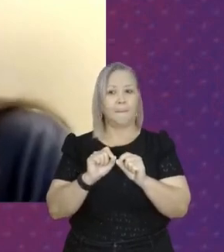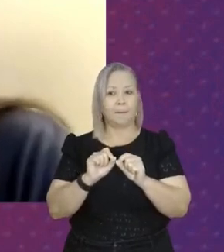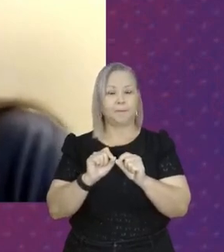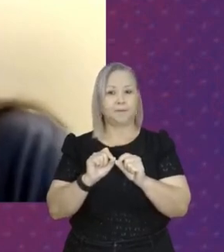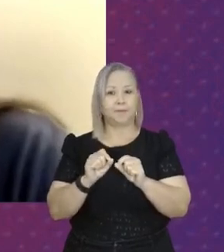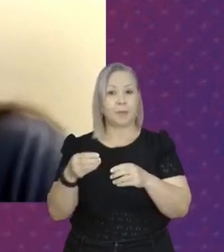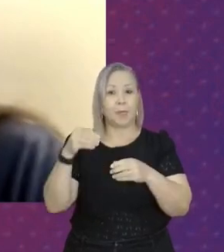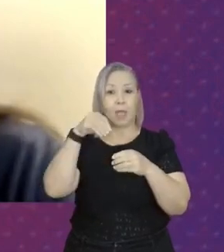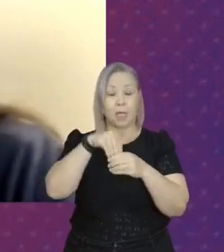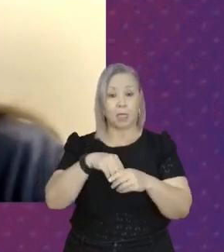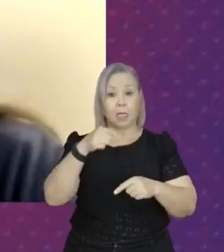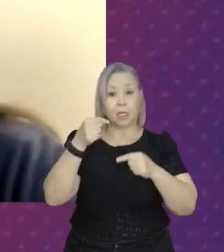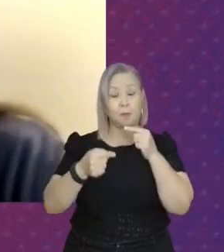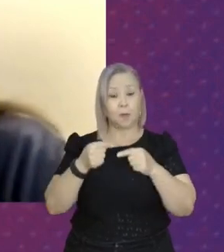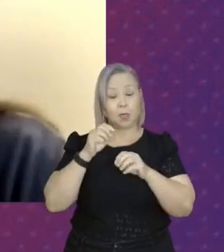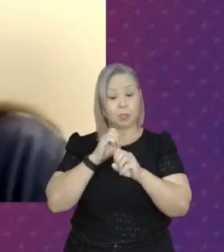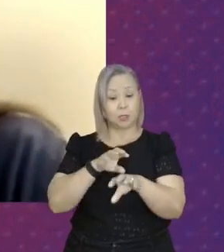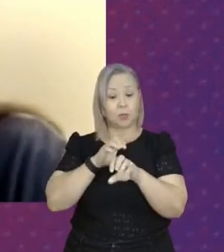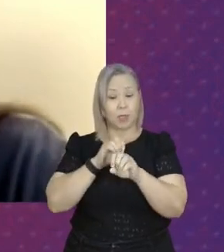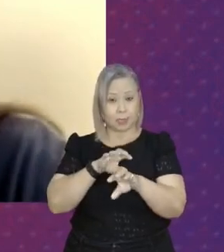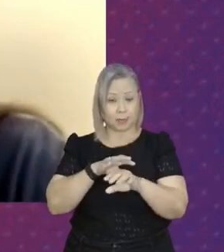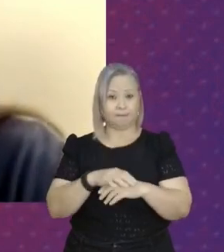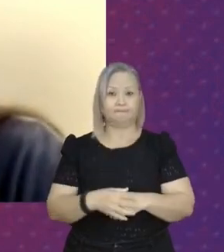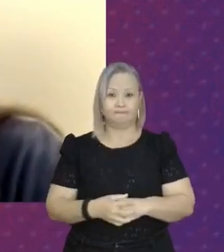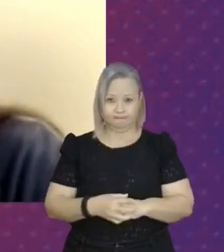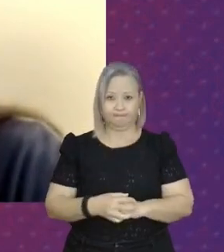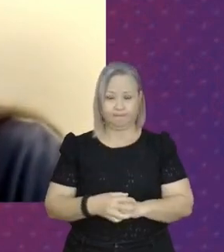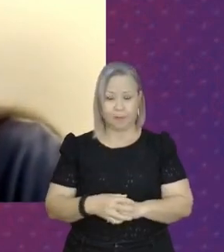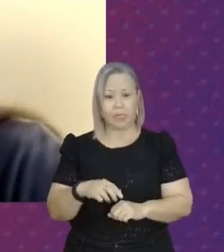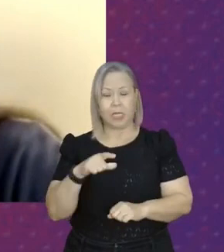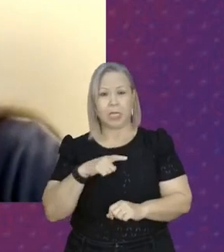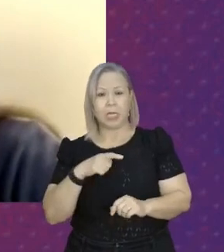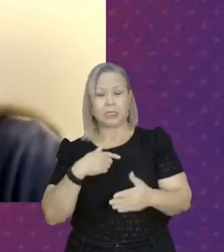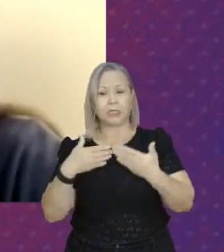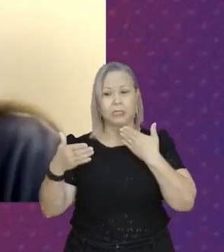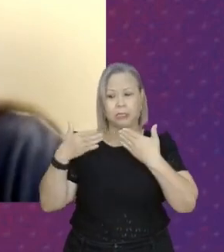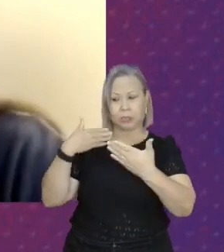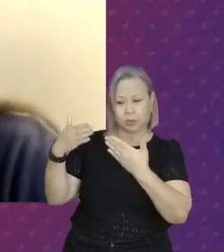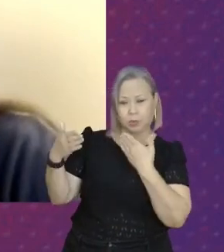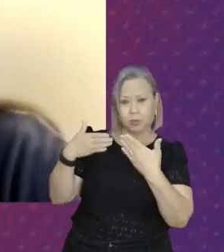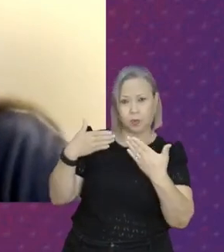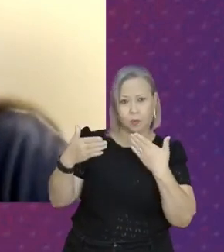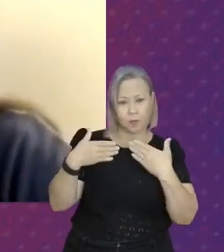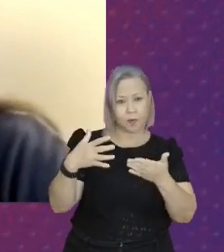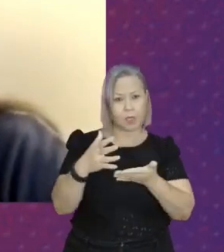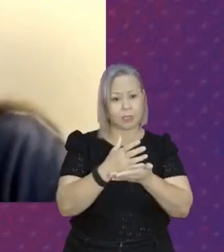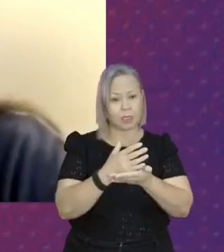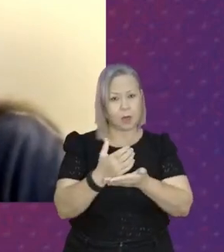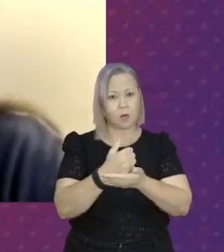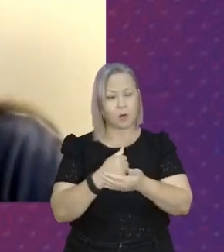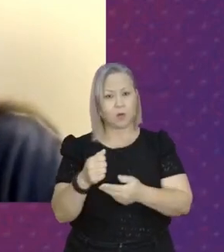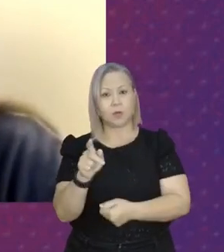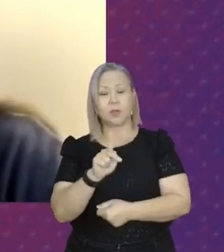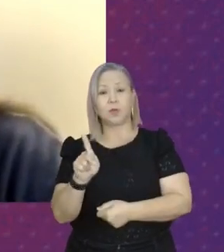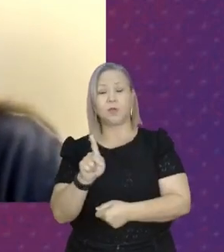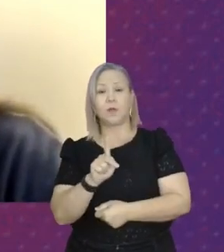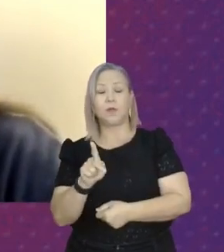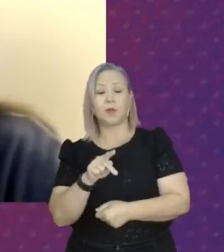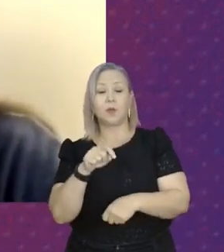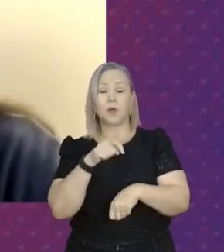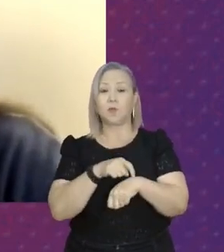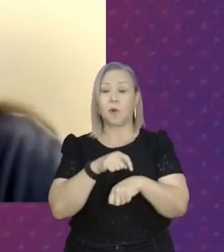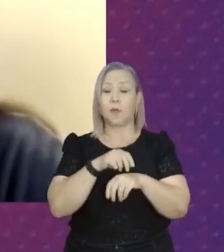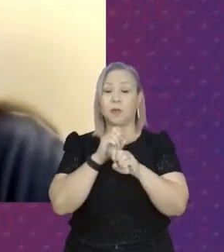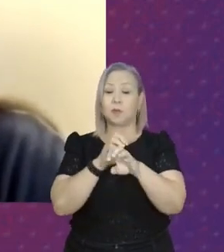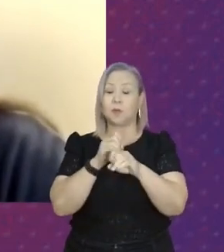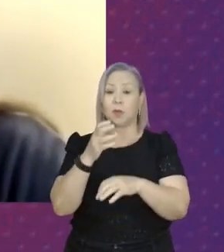parte da política de educação. E aí tem toda uma conversa, um acúmulo das professoras e dos movimentos de educação